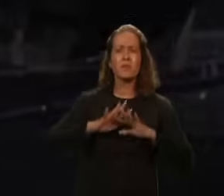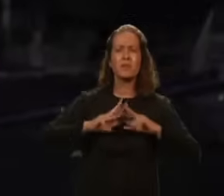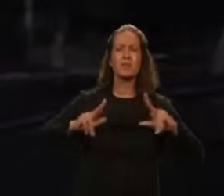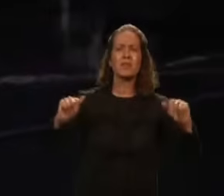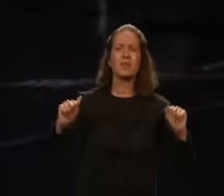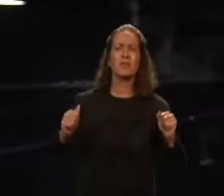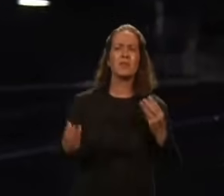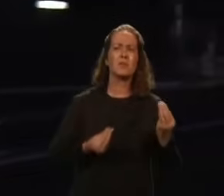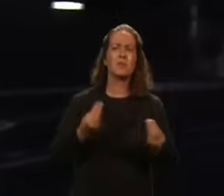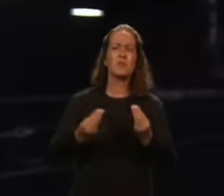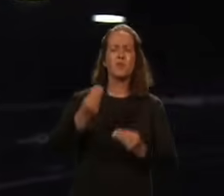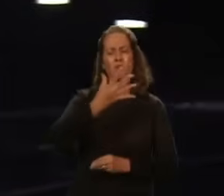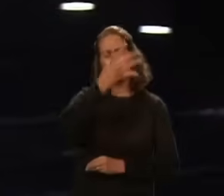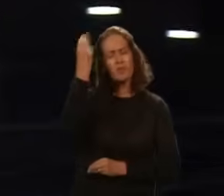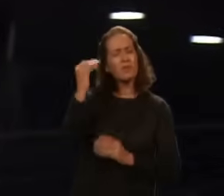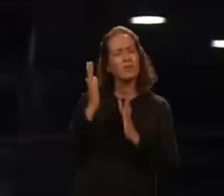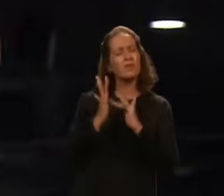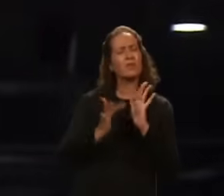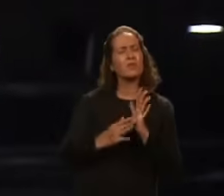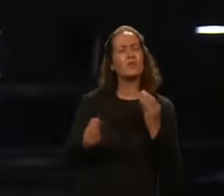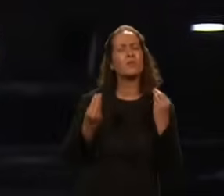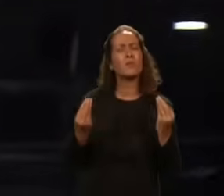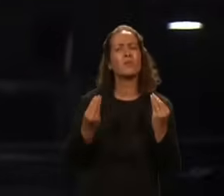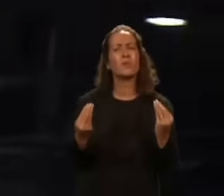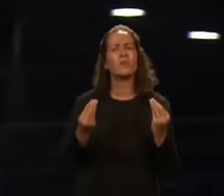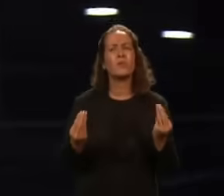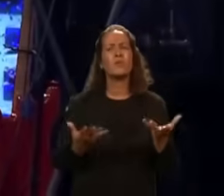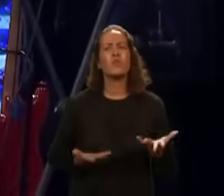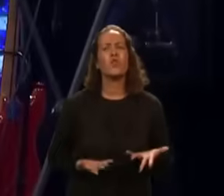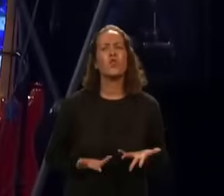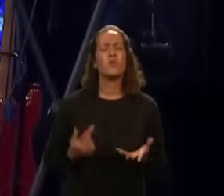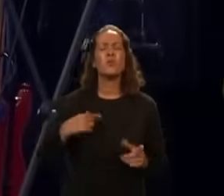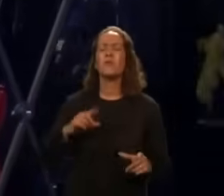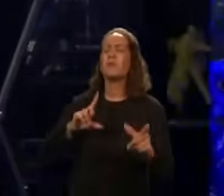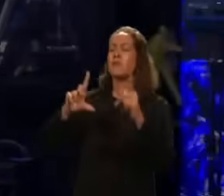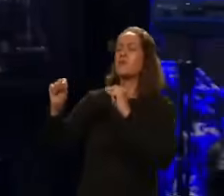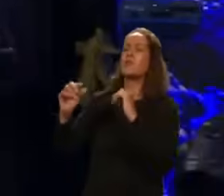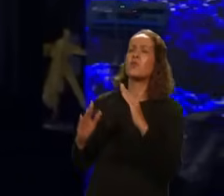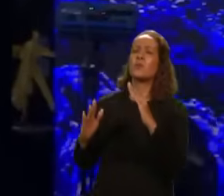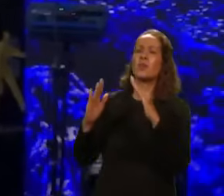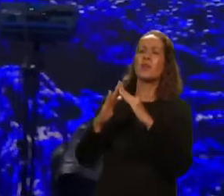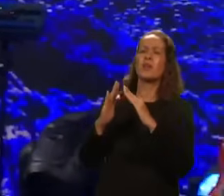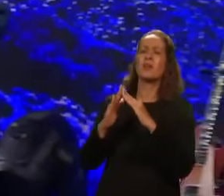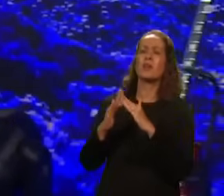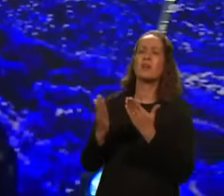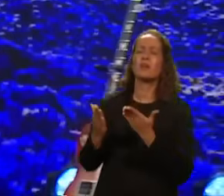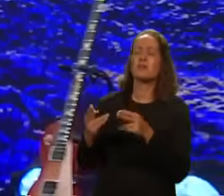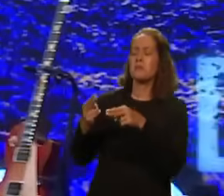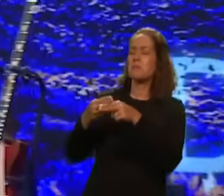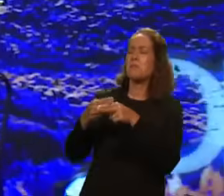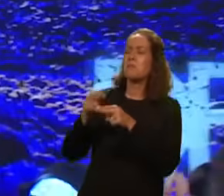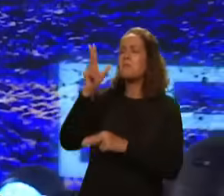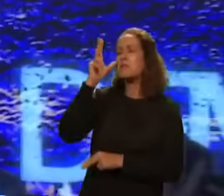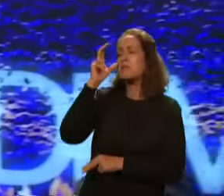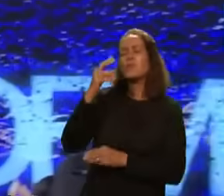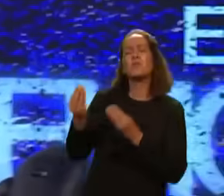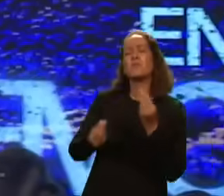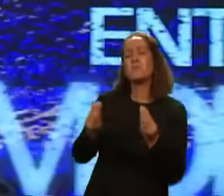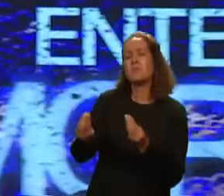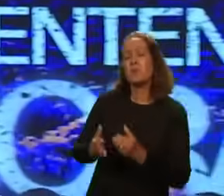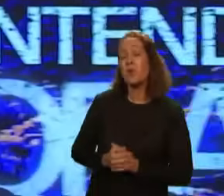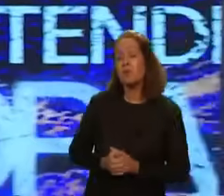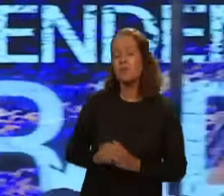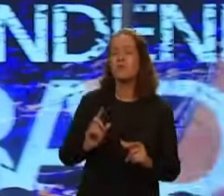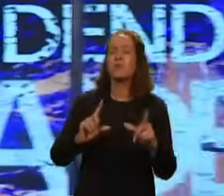agora eu vou esquecer dele? Como que agora eu saio daqui e vou para casa e vou ver uma pornografia? Como que agora eu saio